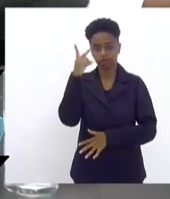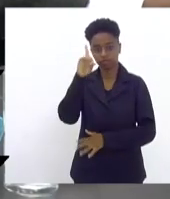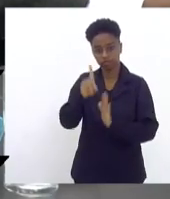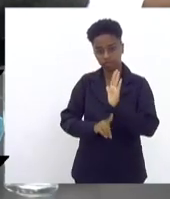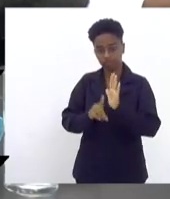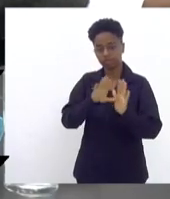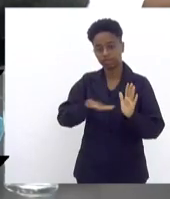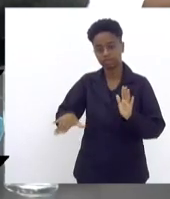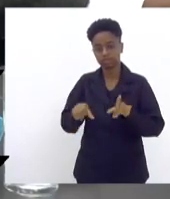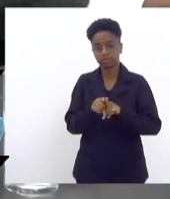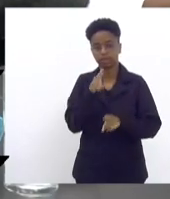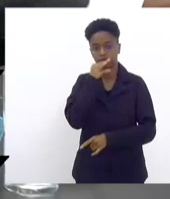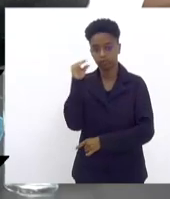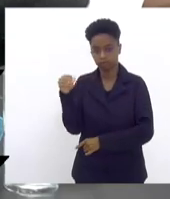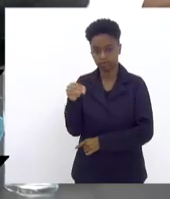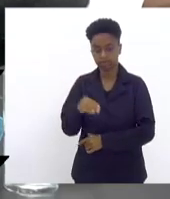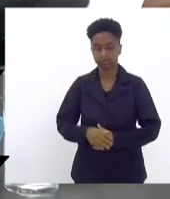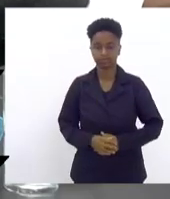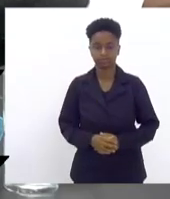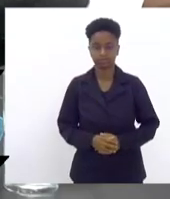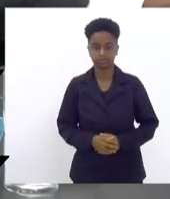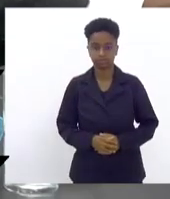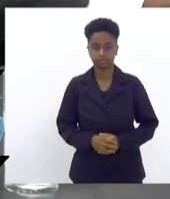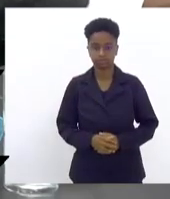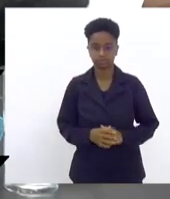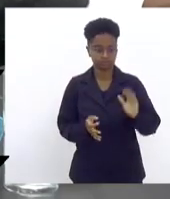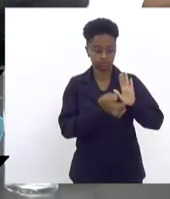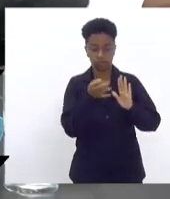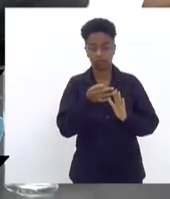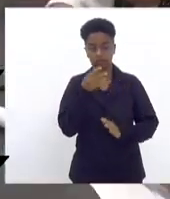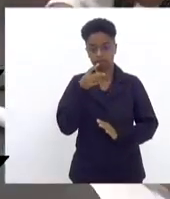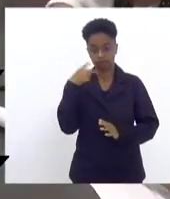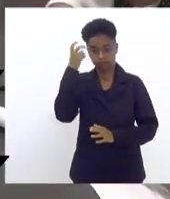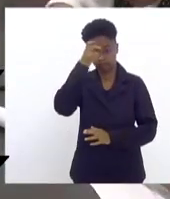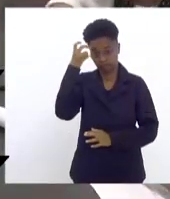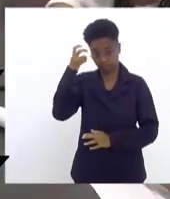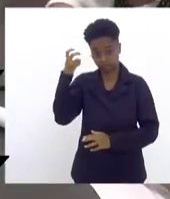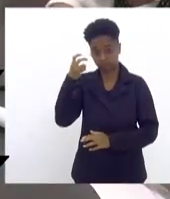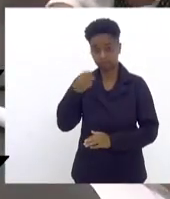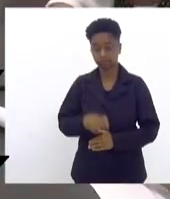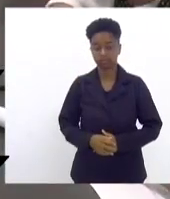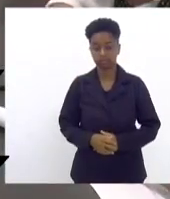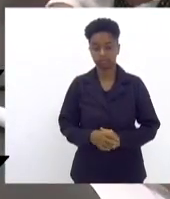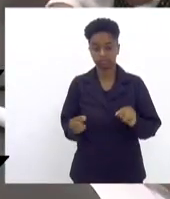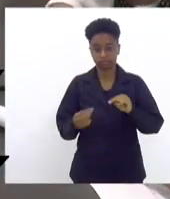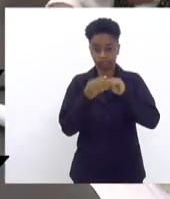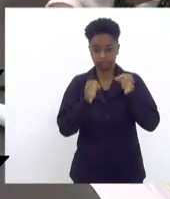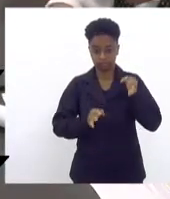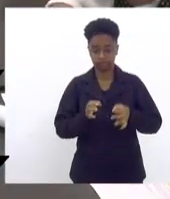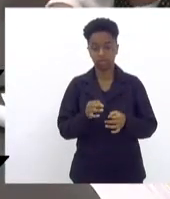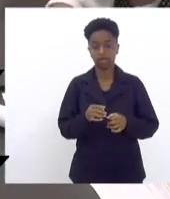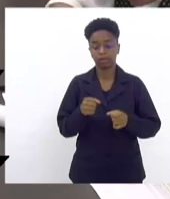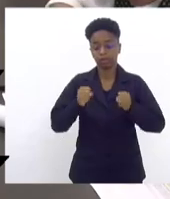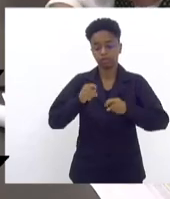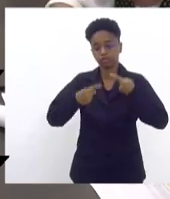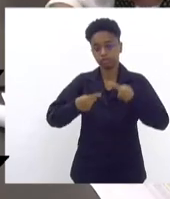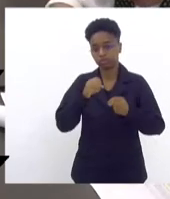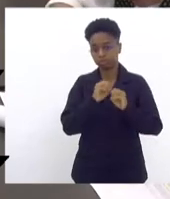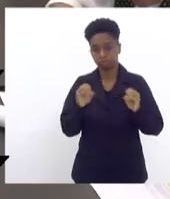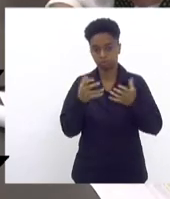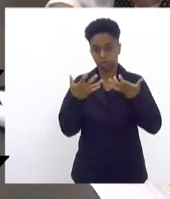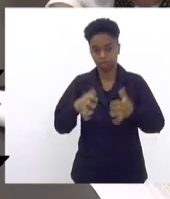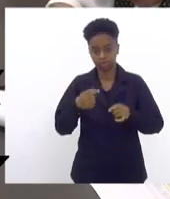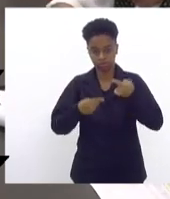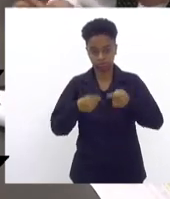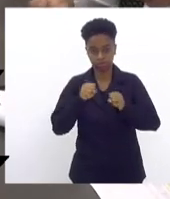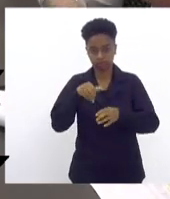Criança e do Adolescente, na forma que menciono. Para parecer, deputada Verônica Lima. Parecer pela juridicidade. Em discussão, não havendo o que queira discutir,